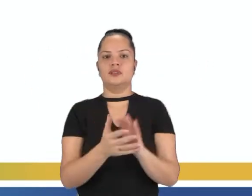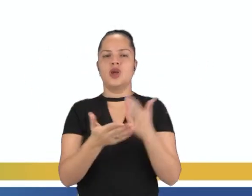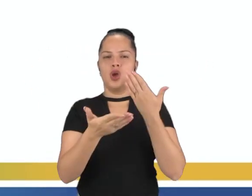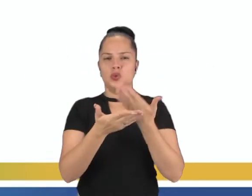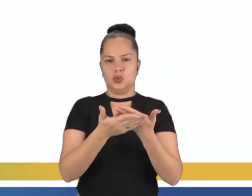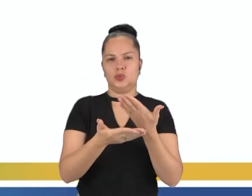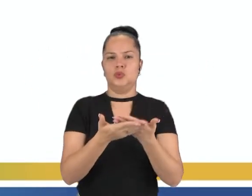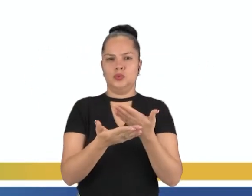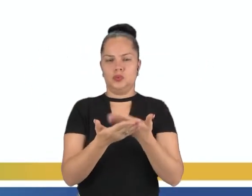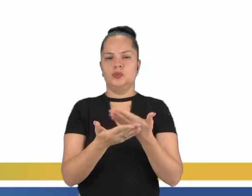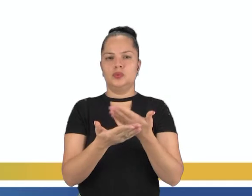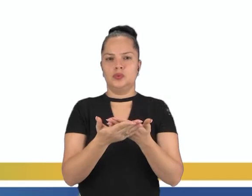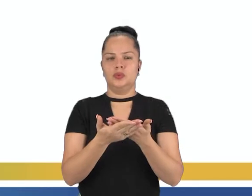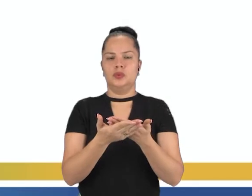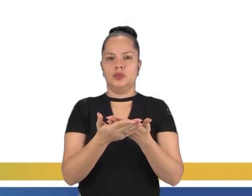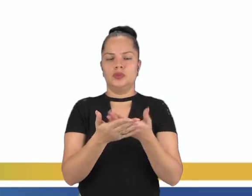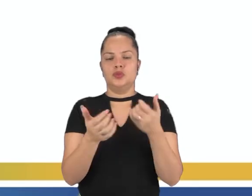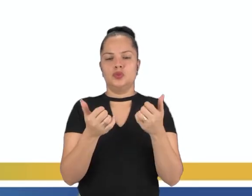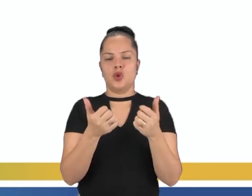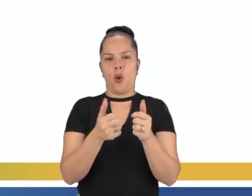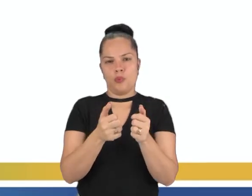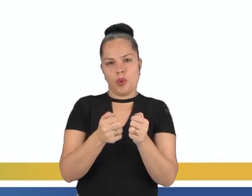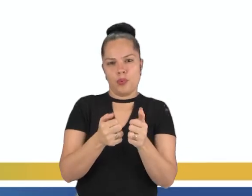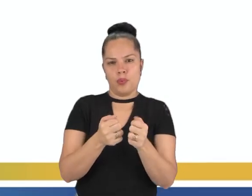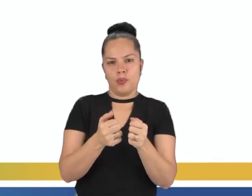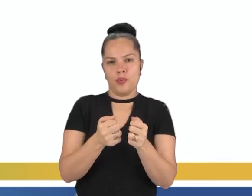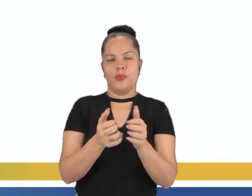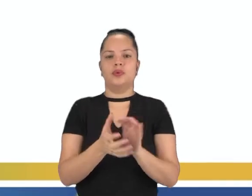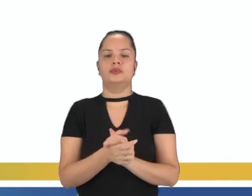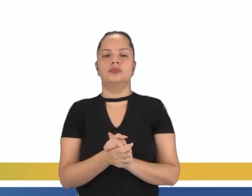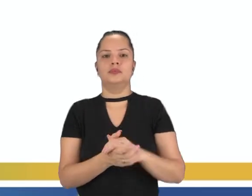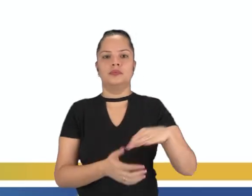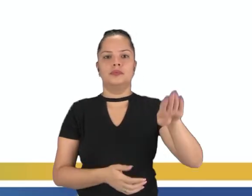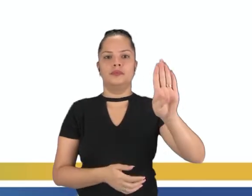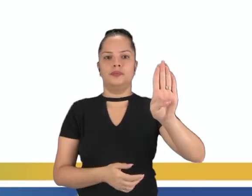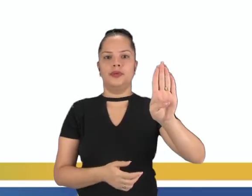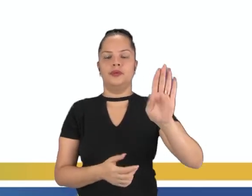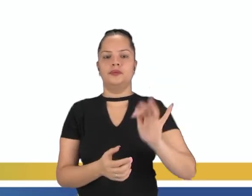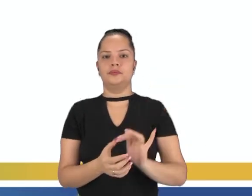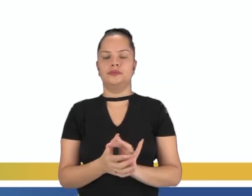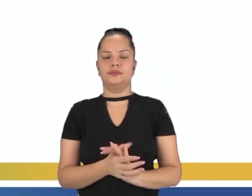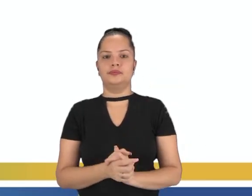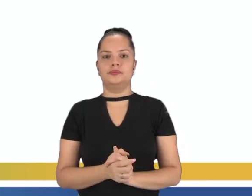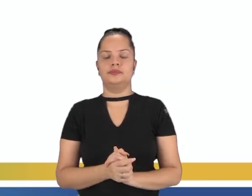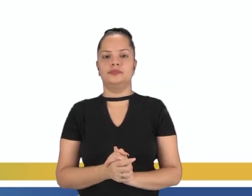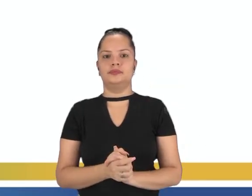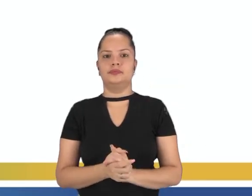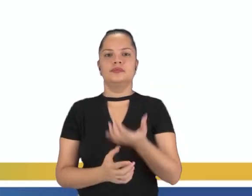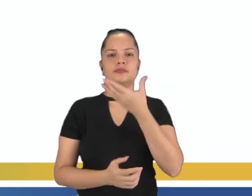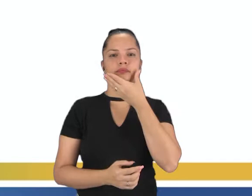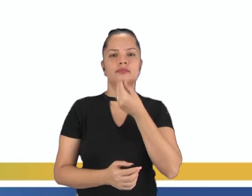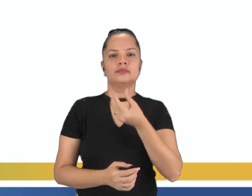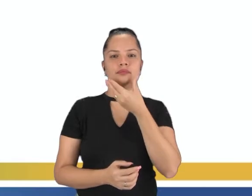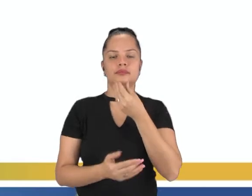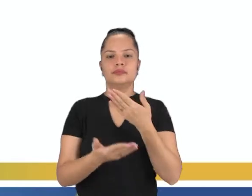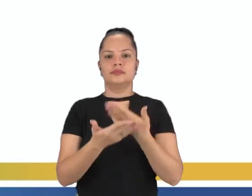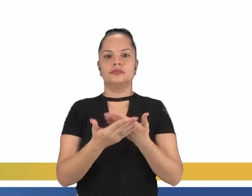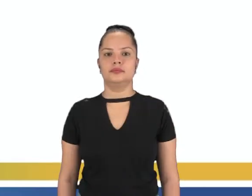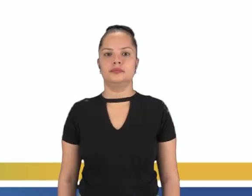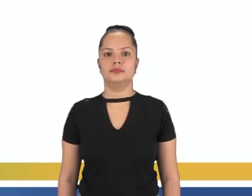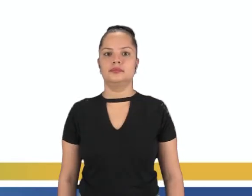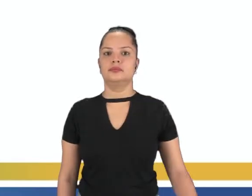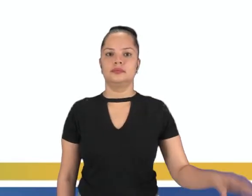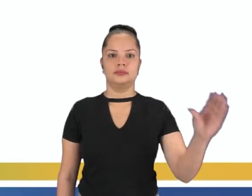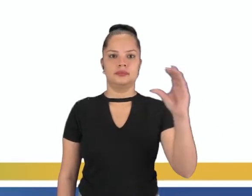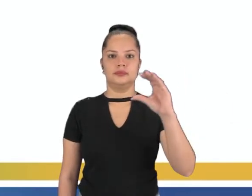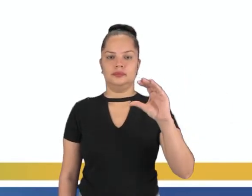estudantes ou alunos, né, jogando jogos. Letra B, a boy studying English. Um garoto estudando inglês.